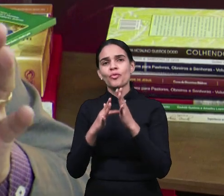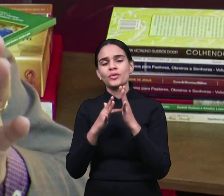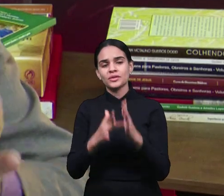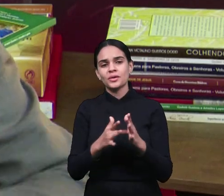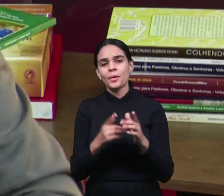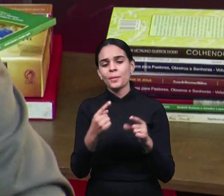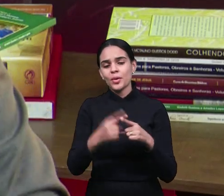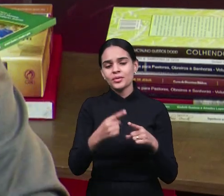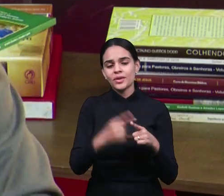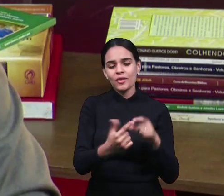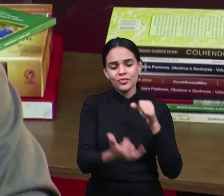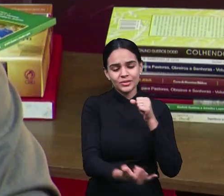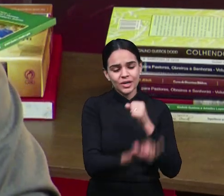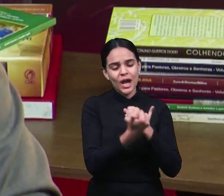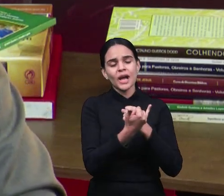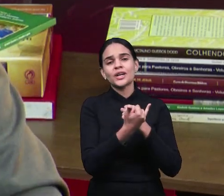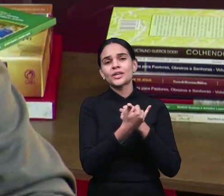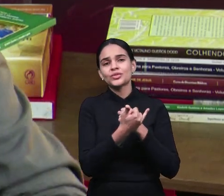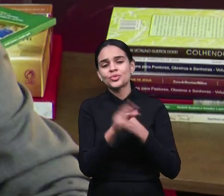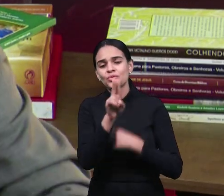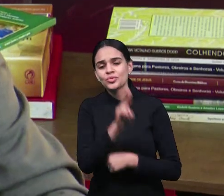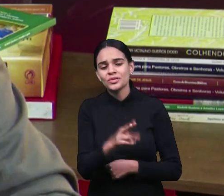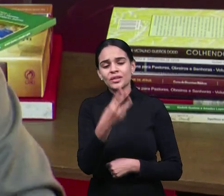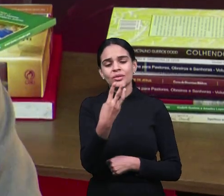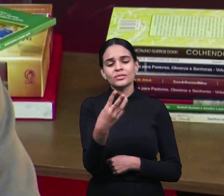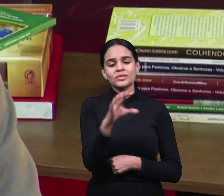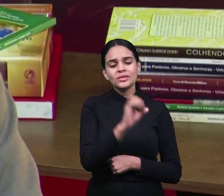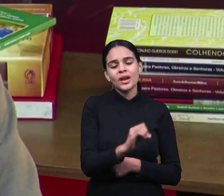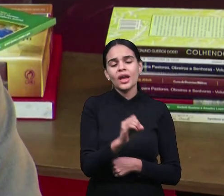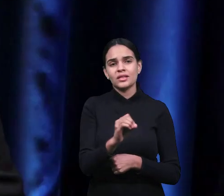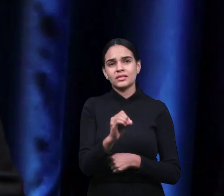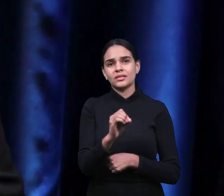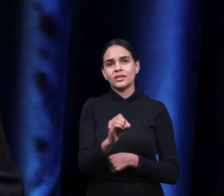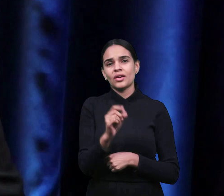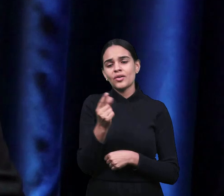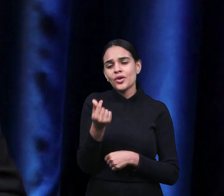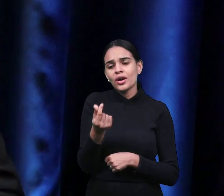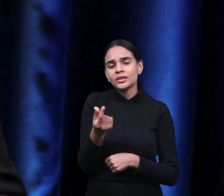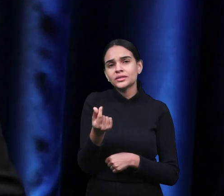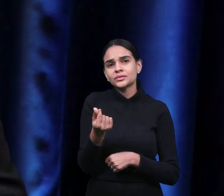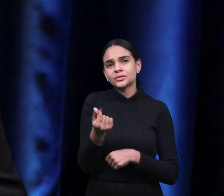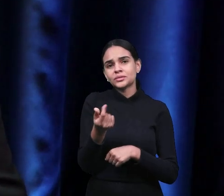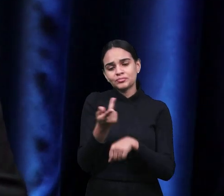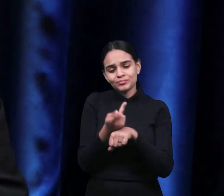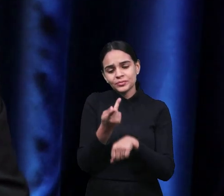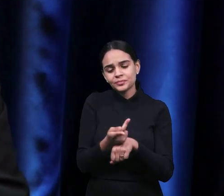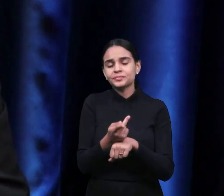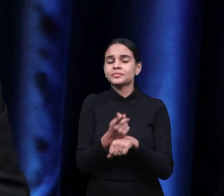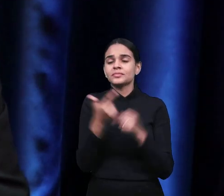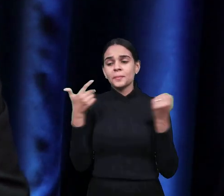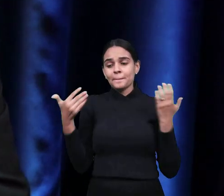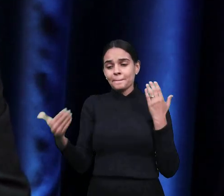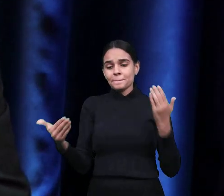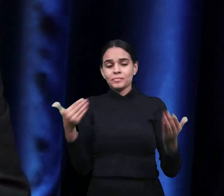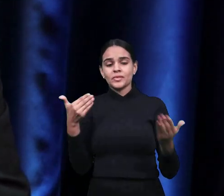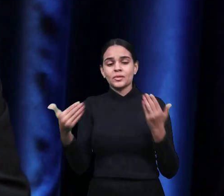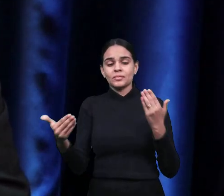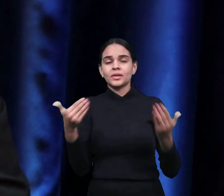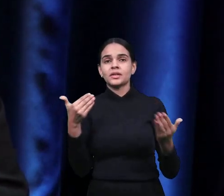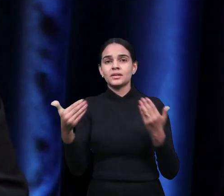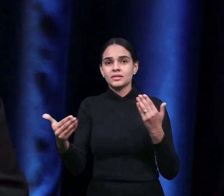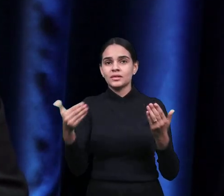o valor era o mesmo, né? Justamente. Mas era a troca, né? Isso, e assim, expressando justamente o pai